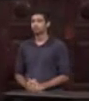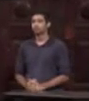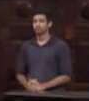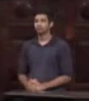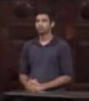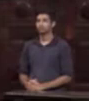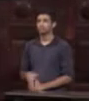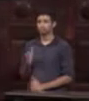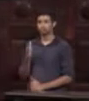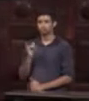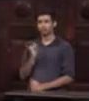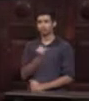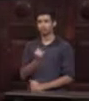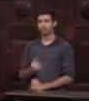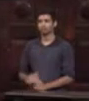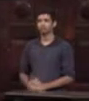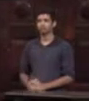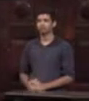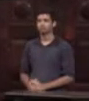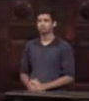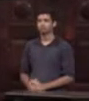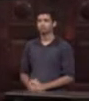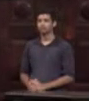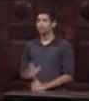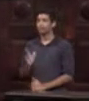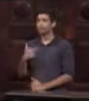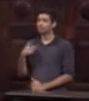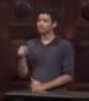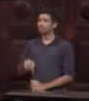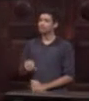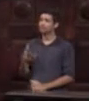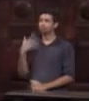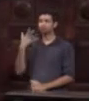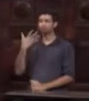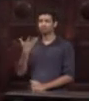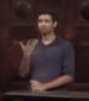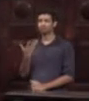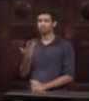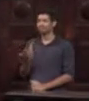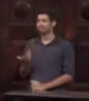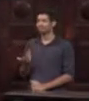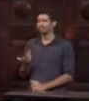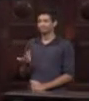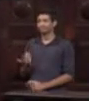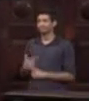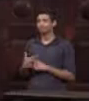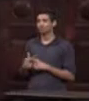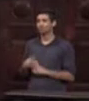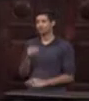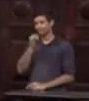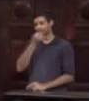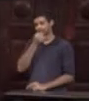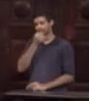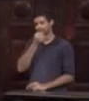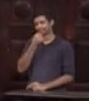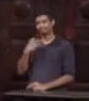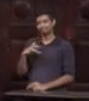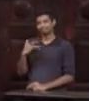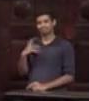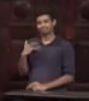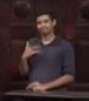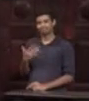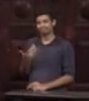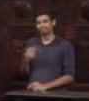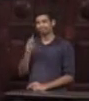já foi informada. Mas o que me traz essa tribuna é a triste e lamentável realidade